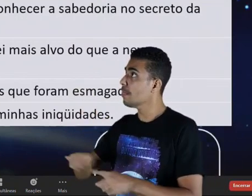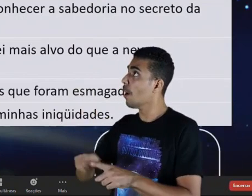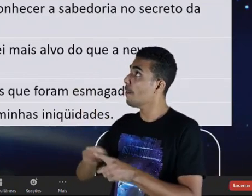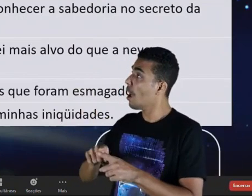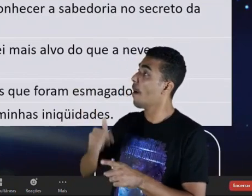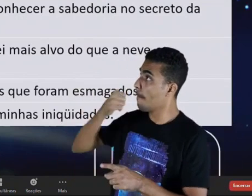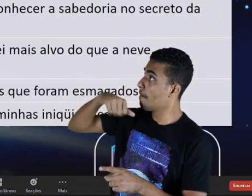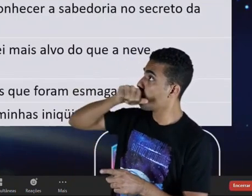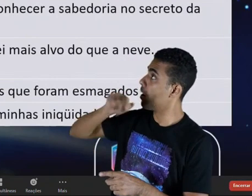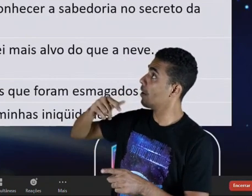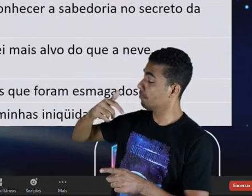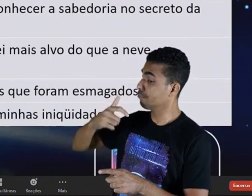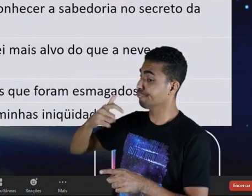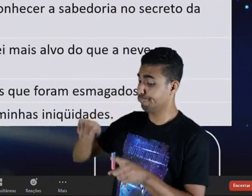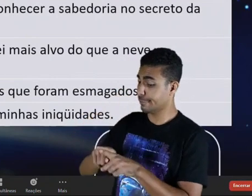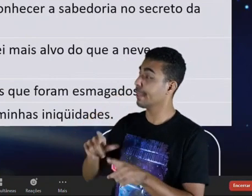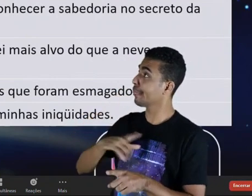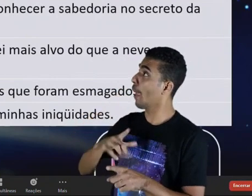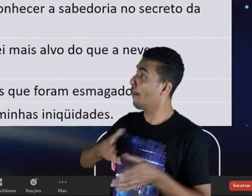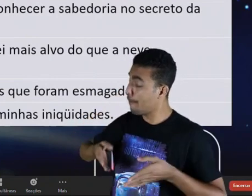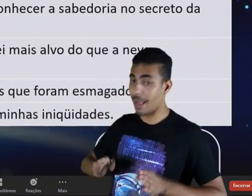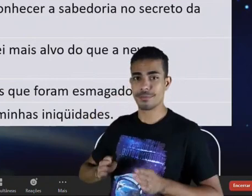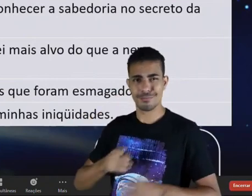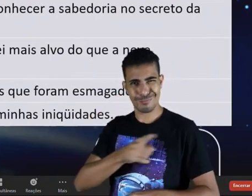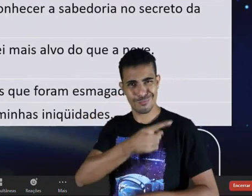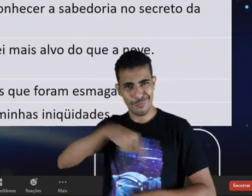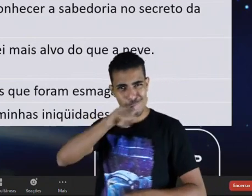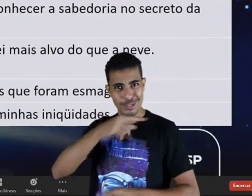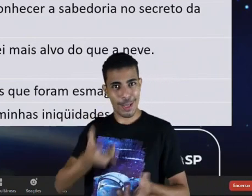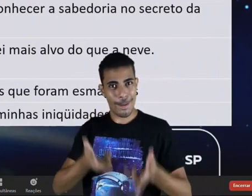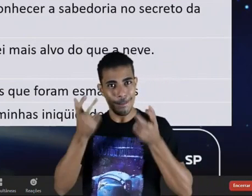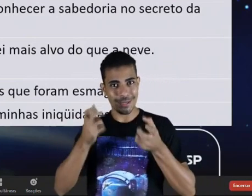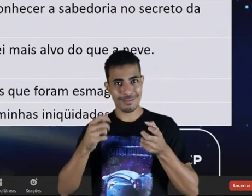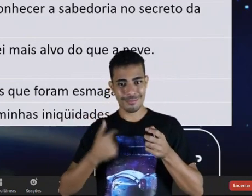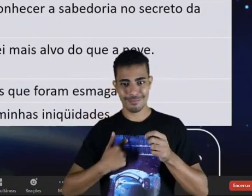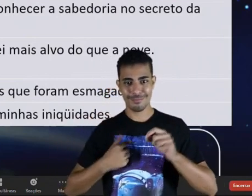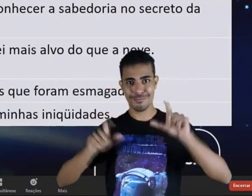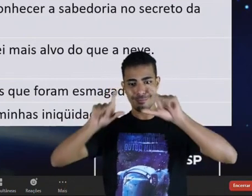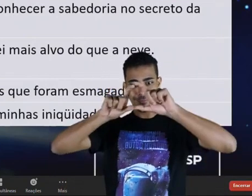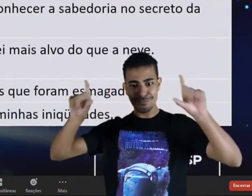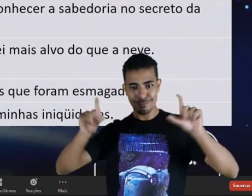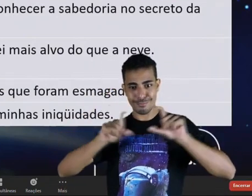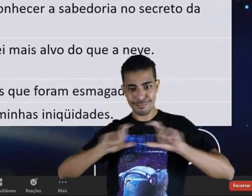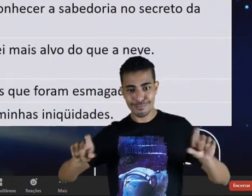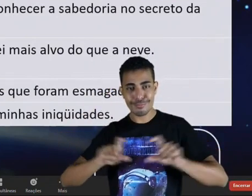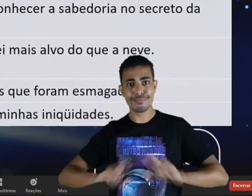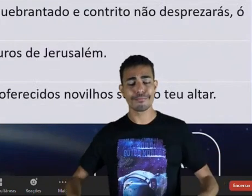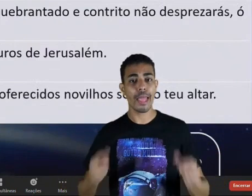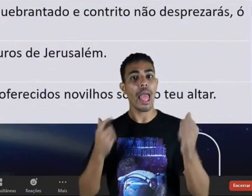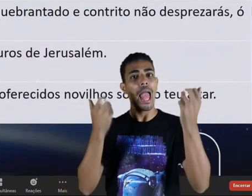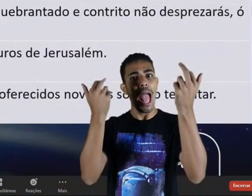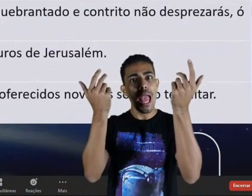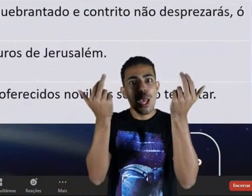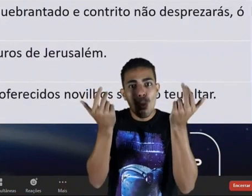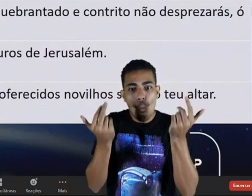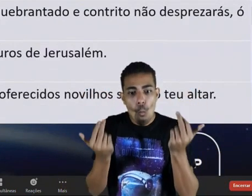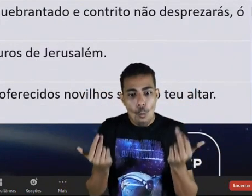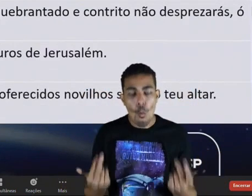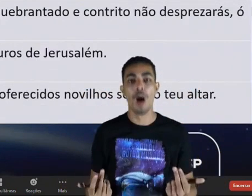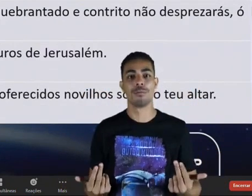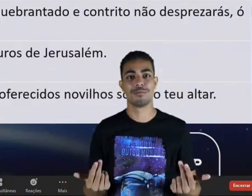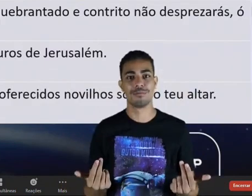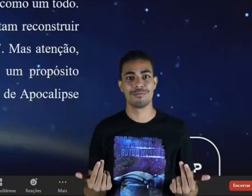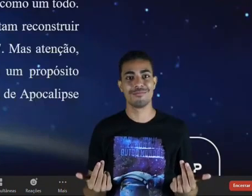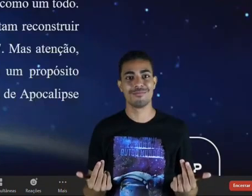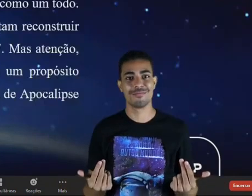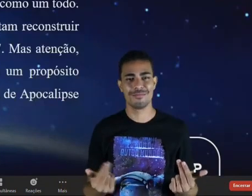mãe. Vocês estão percebendo que a mesma coisa é dita com palavras diferentes? O salmo todo vai assim. Depois pega na